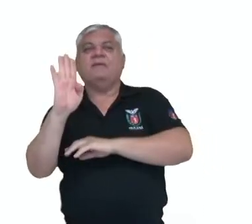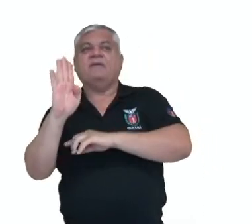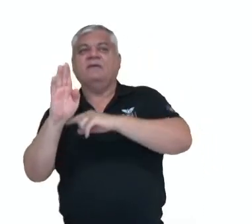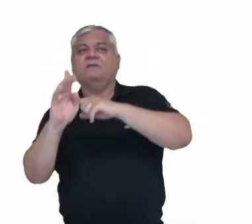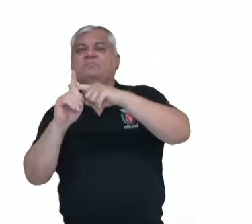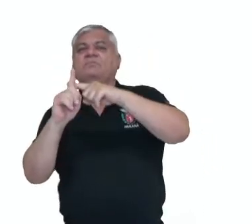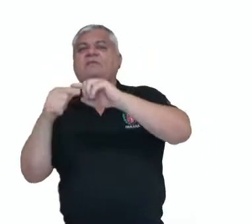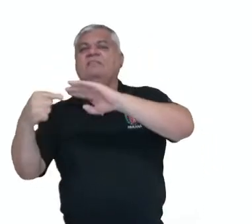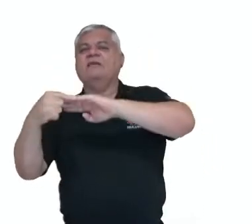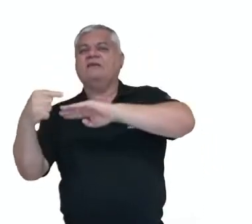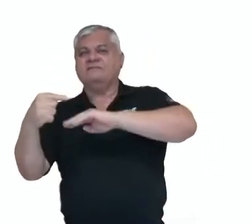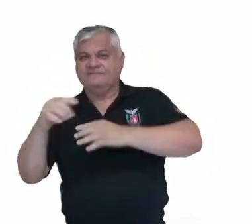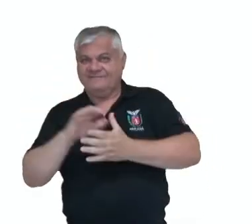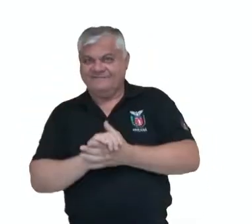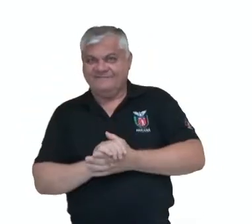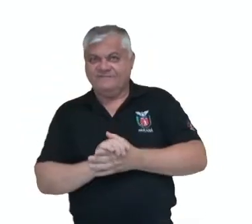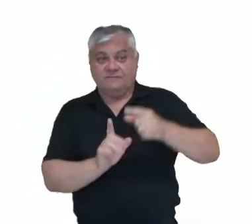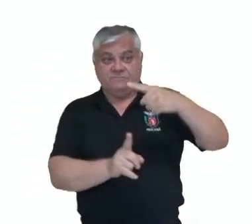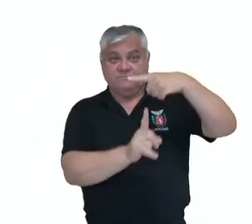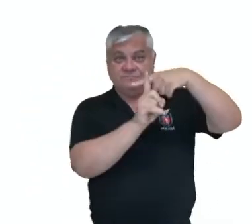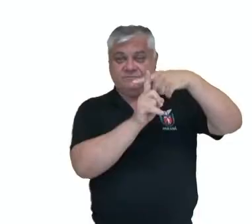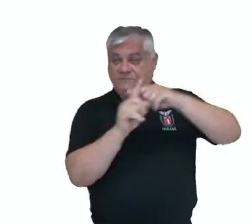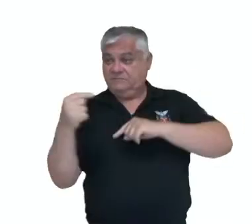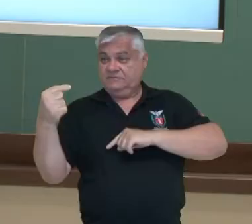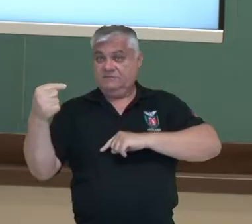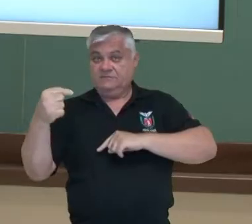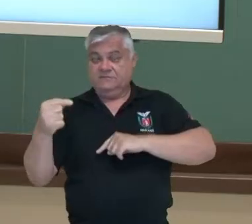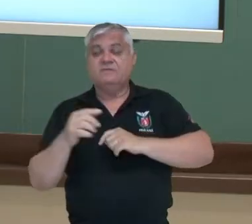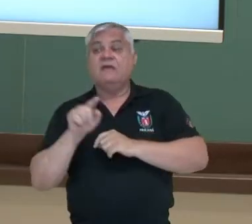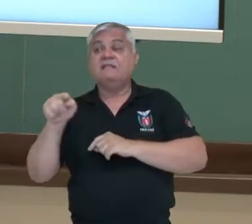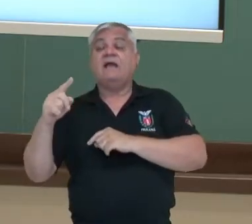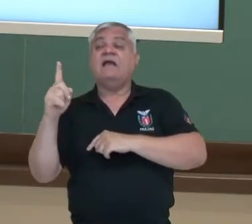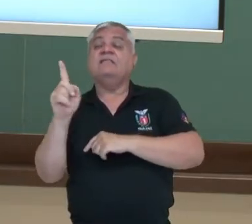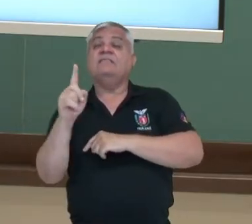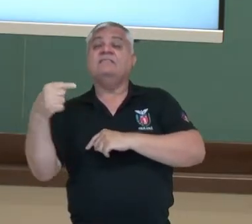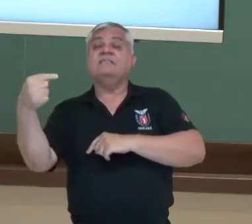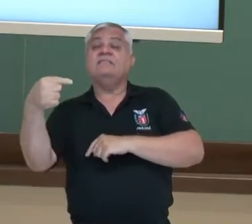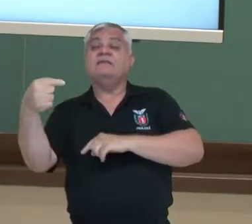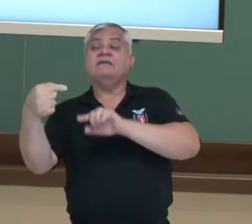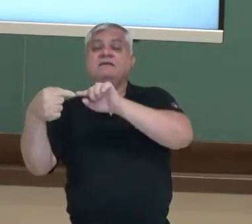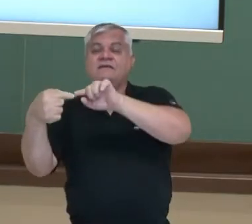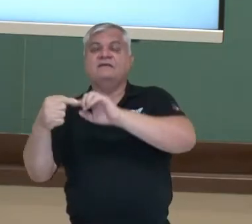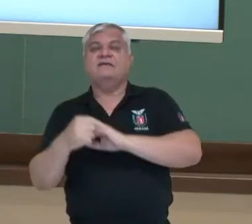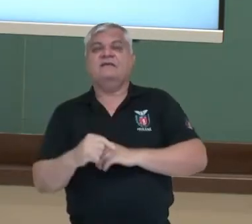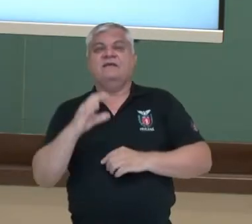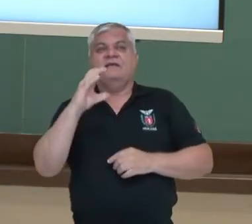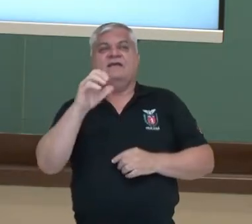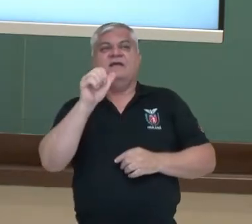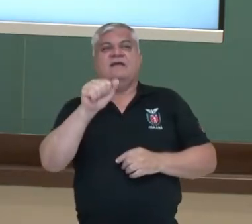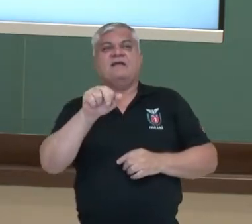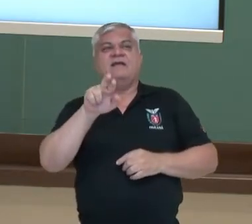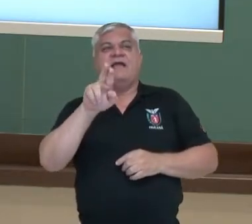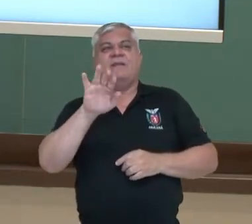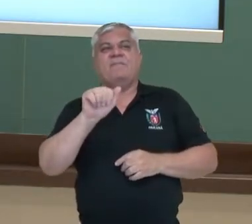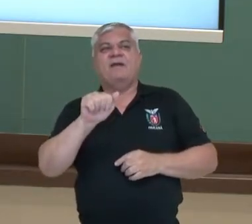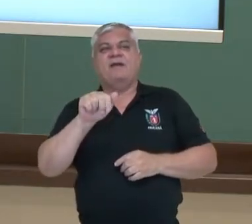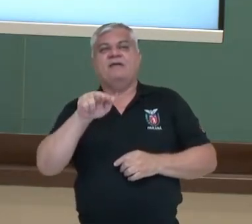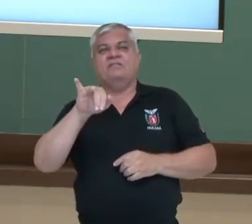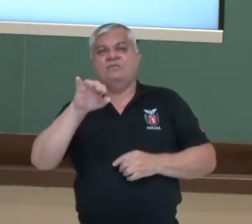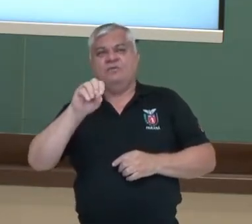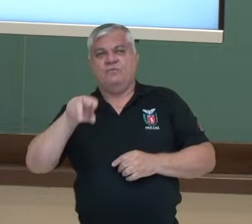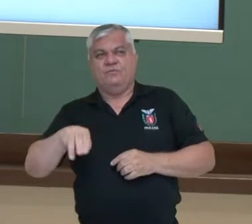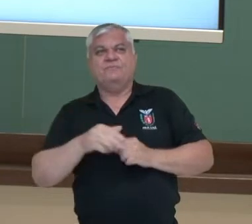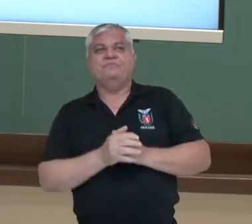carga negativa. A espécie química com carga negativa nós chamamos de carbânio e a espécie com